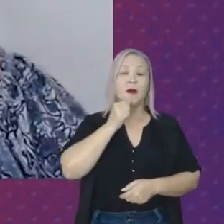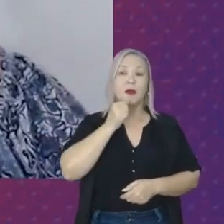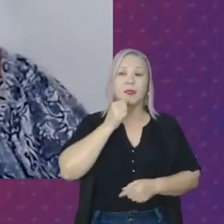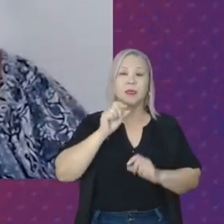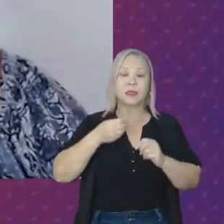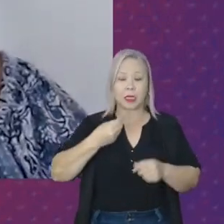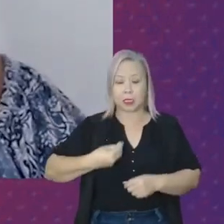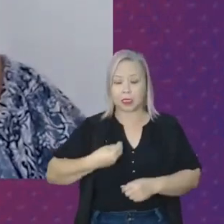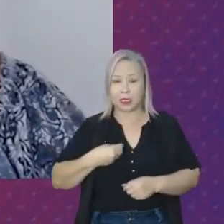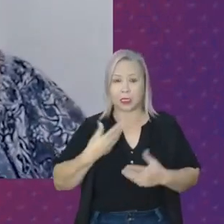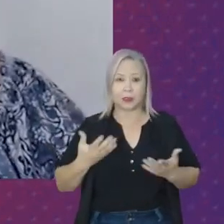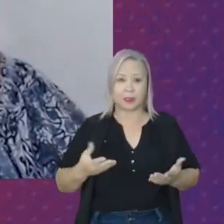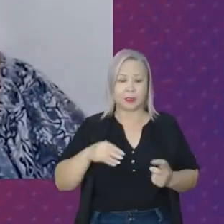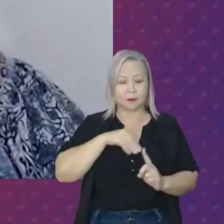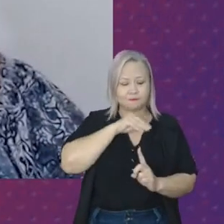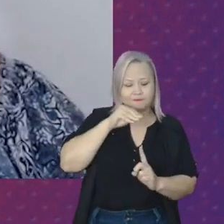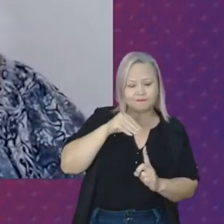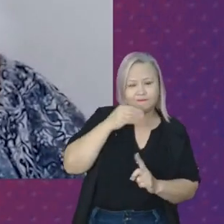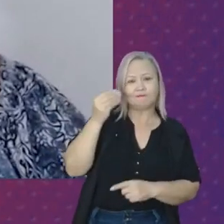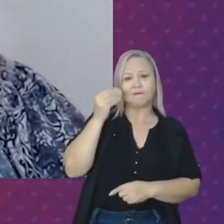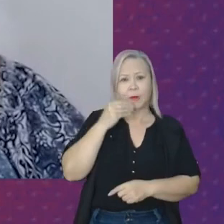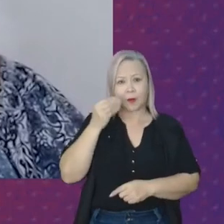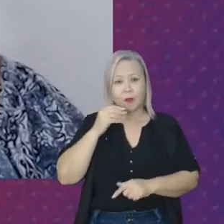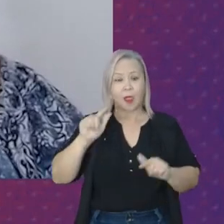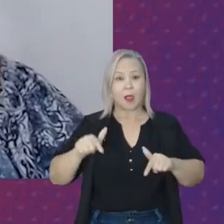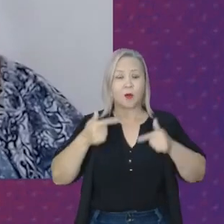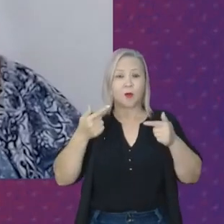esteja tão vulnerável, e lutar contra